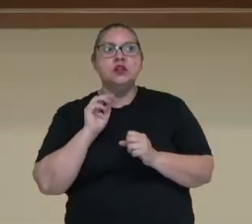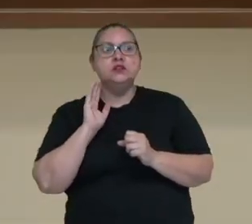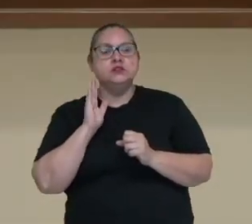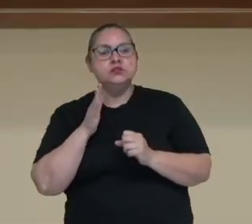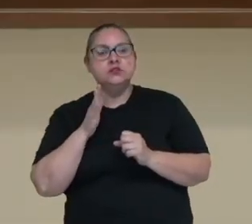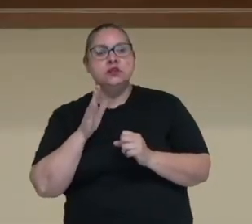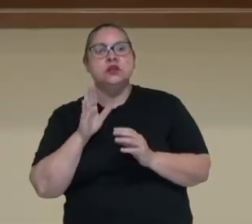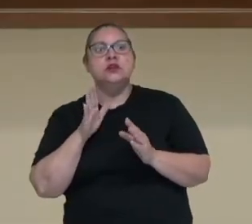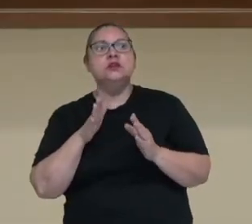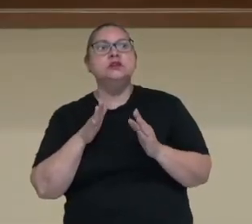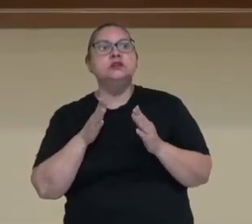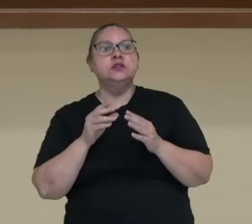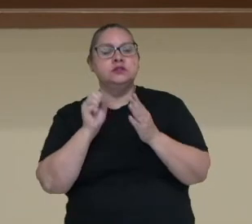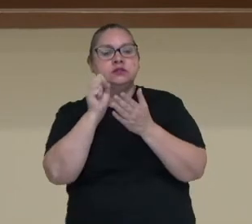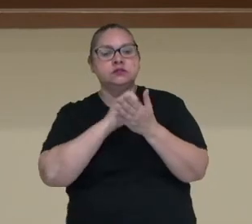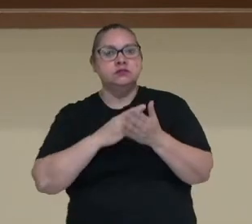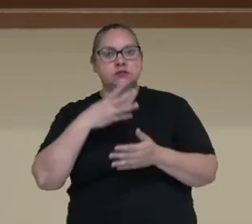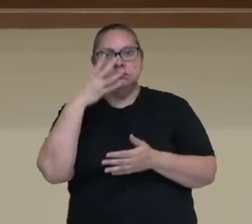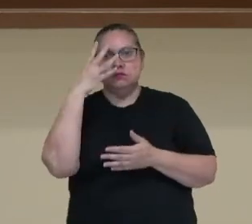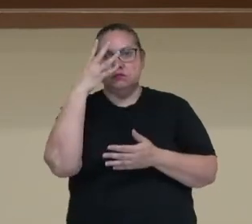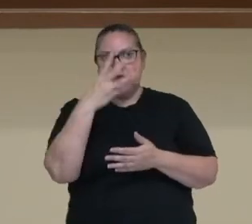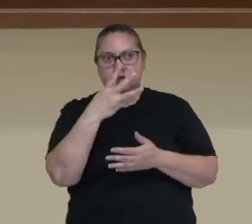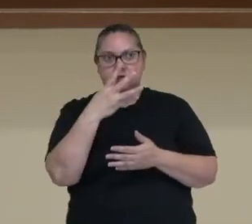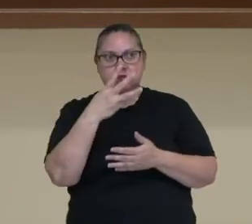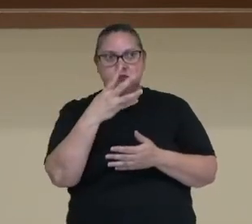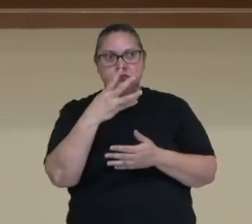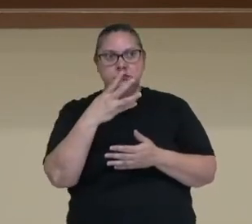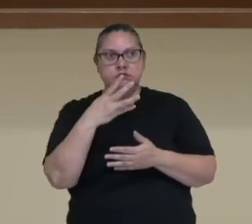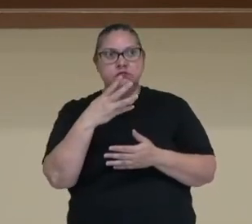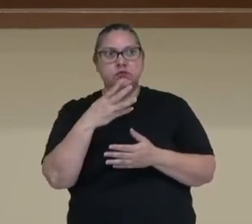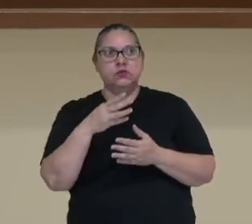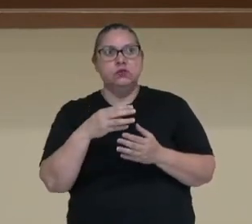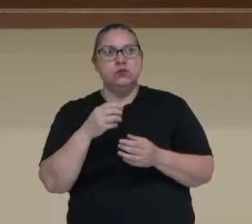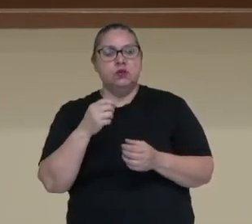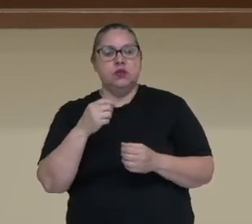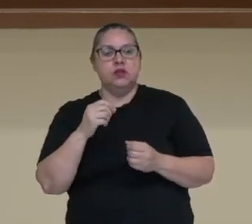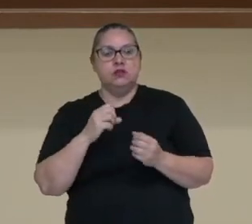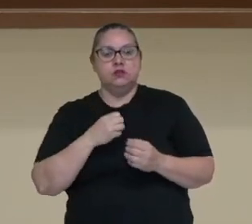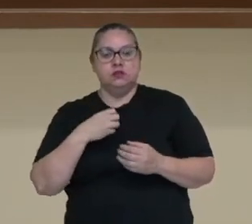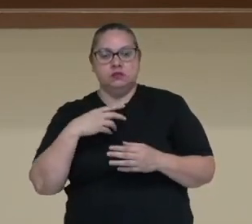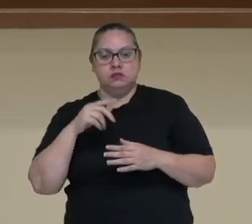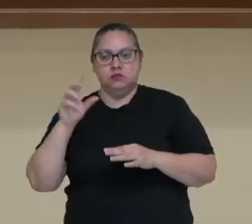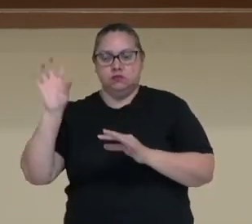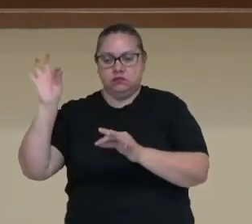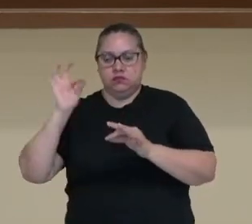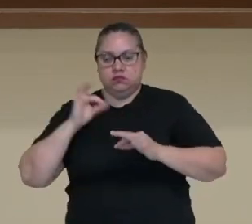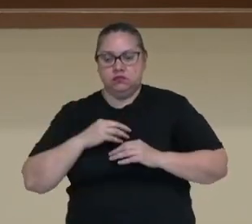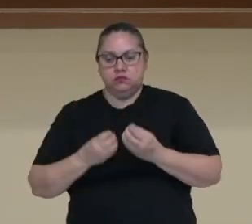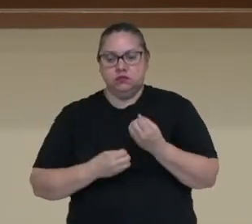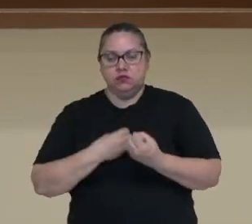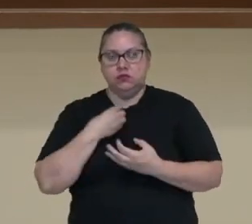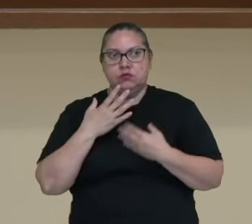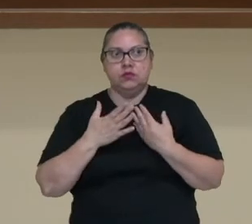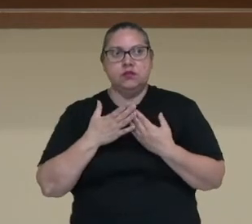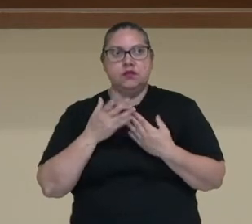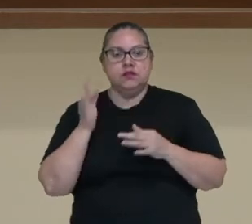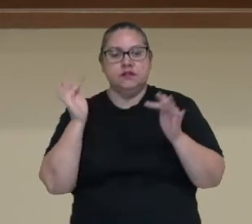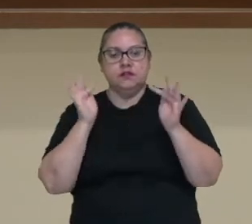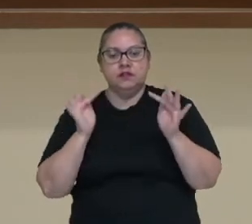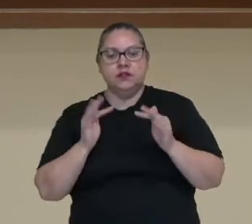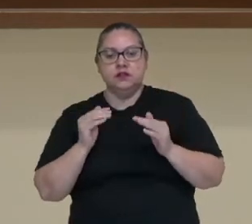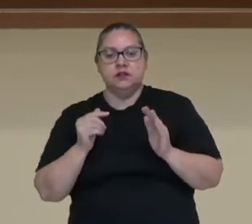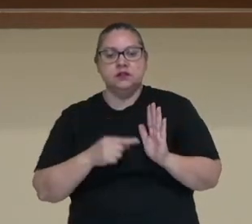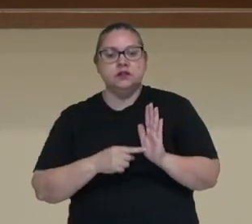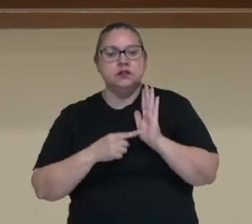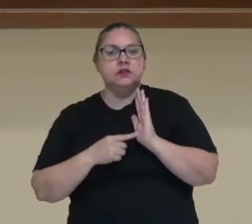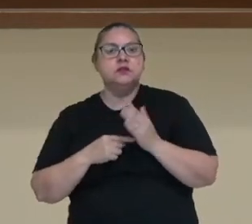Chegamos com isso à atividade 4. Segundo o eu lírico do poema, a felicidade aparece para quem?